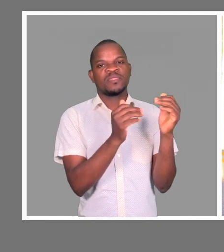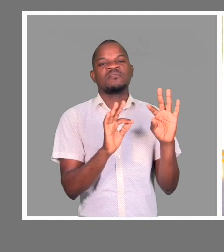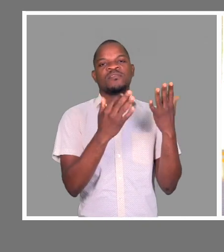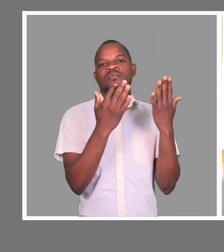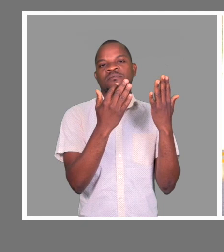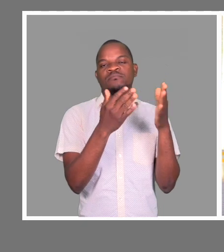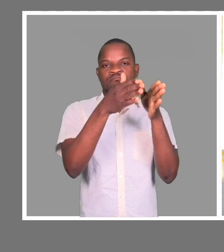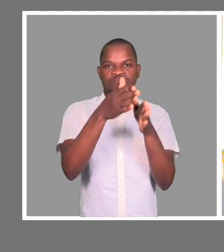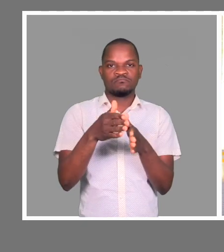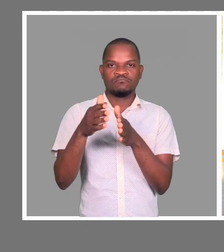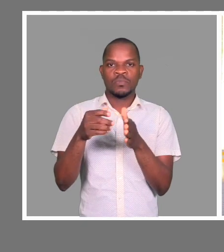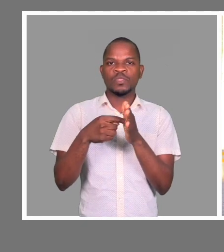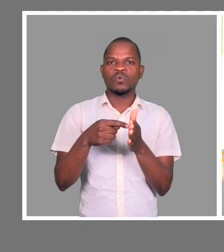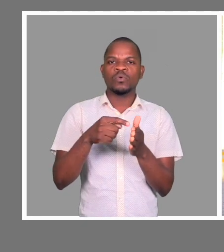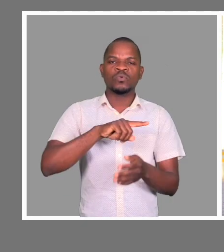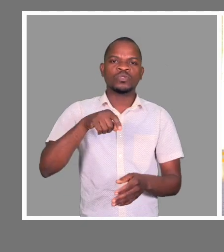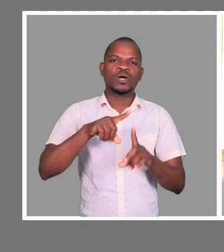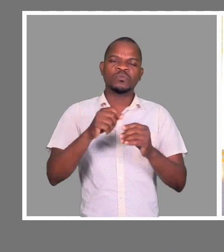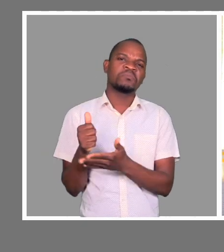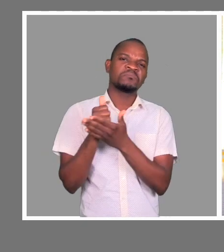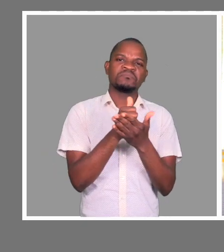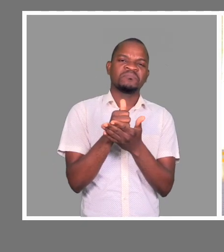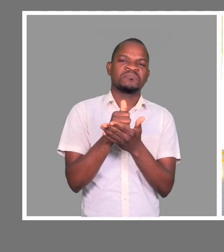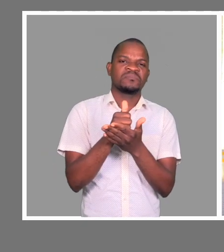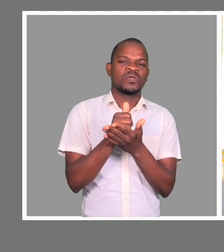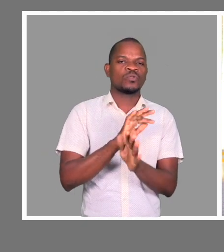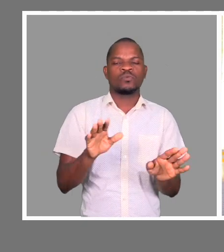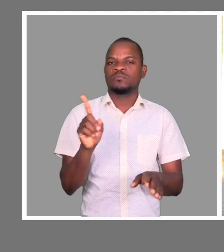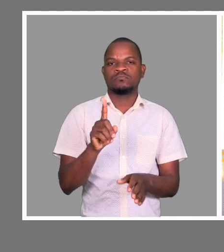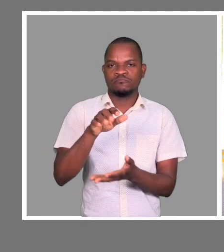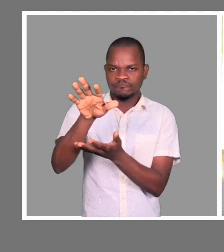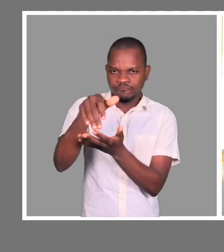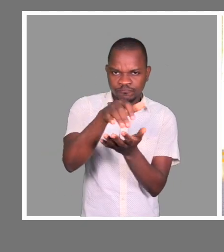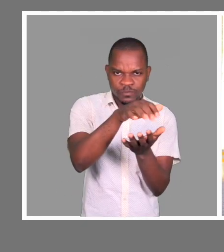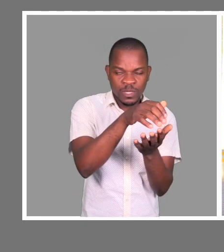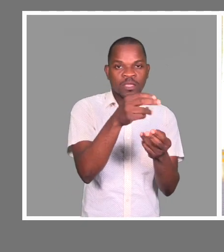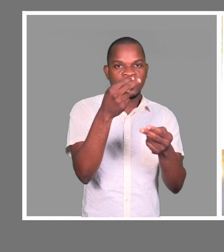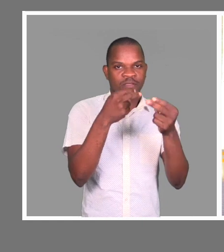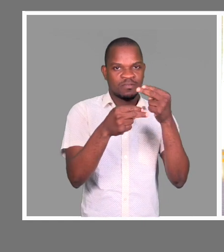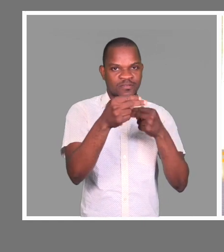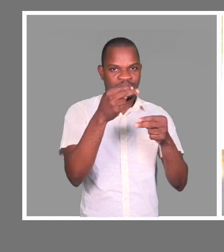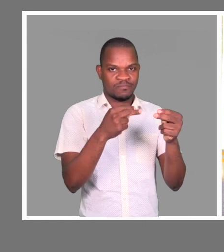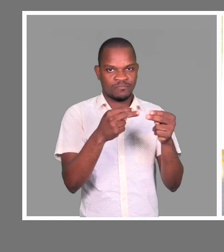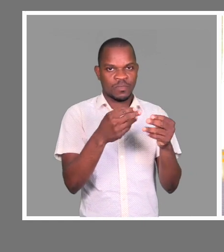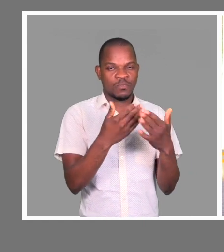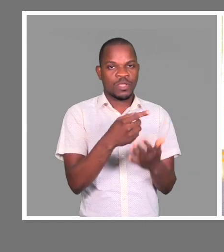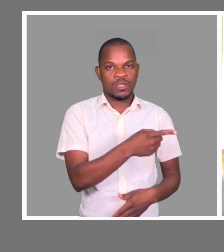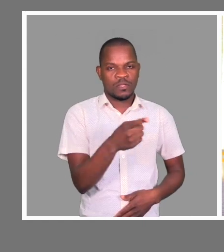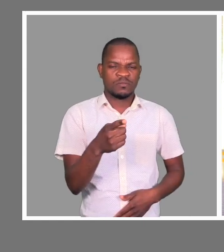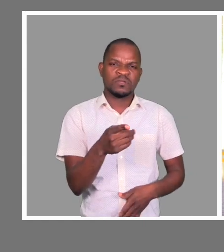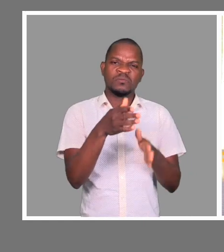colhemos histórias, não é? de pessoas que são mais ou menos excluídas na sociedade, que se sentem